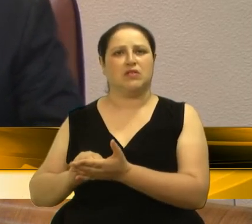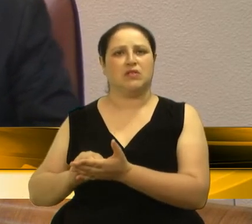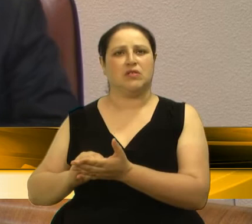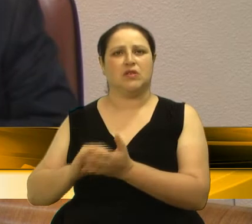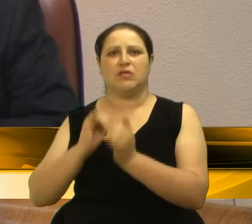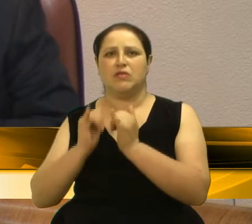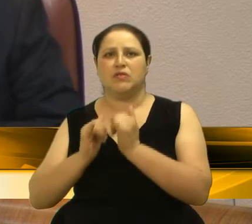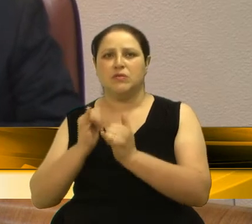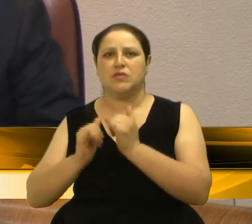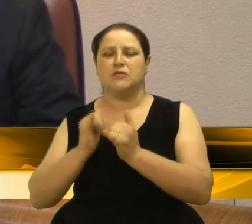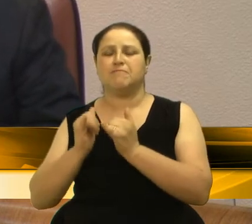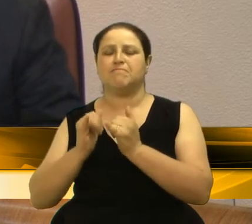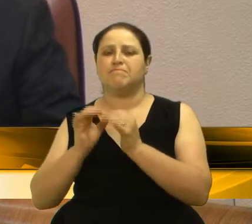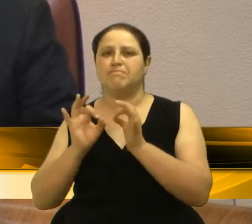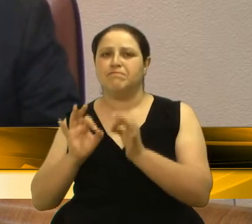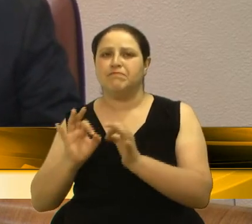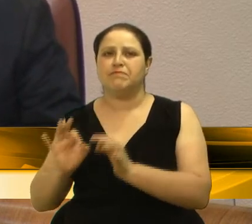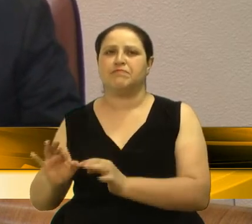sua notificação.